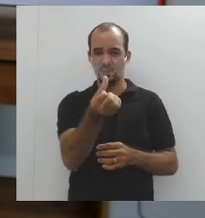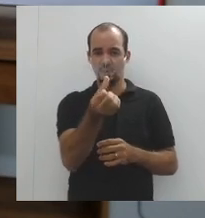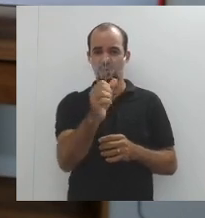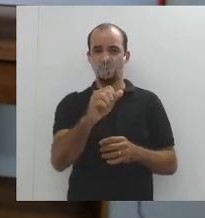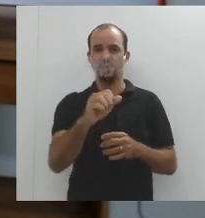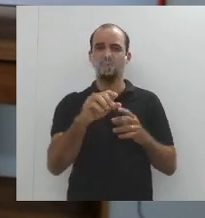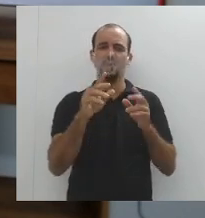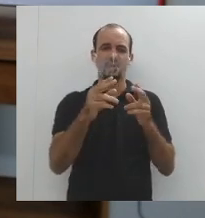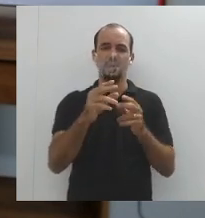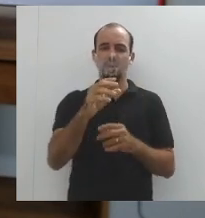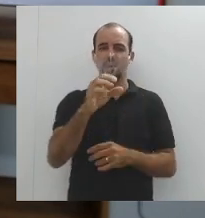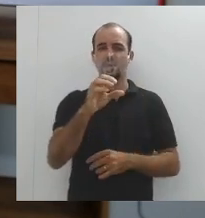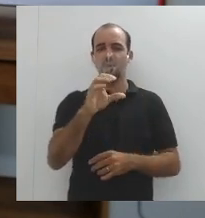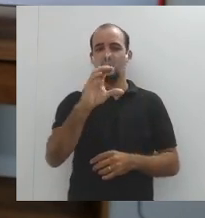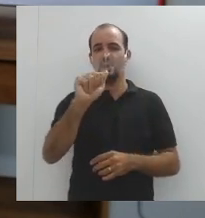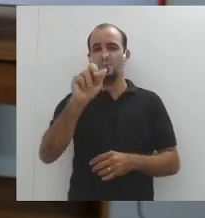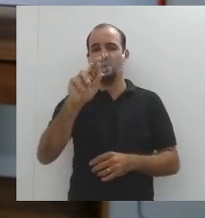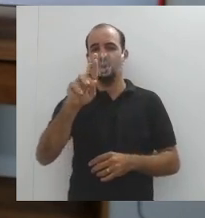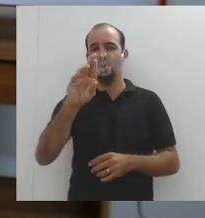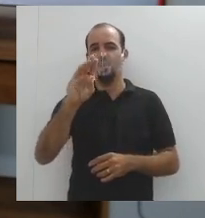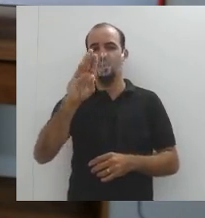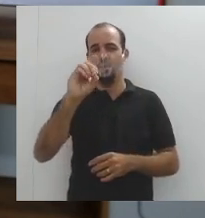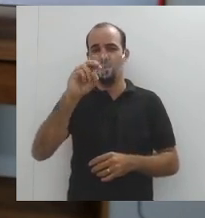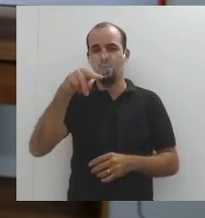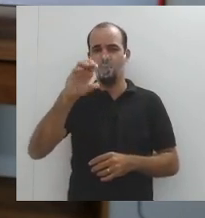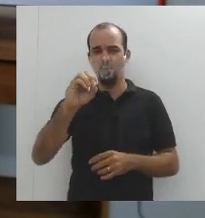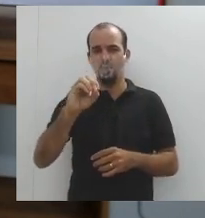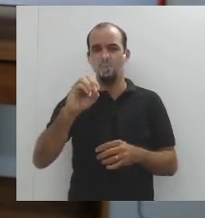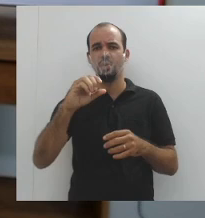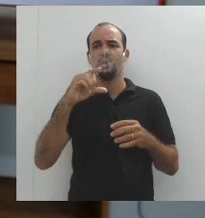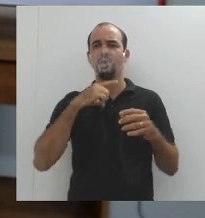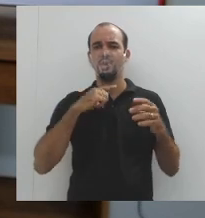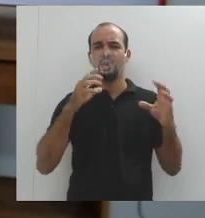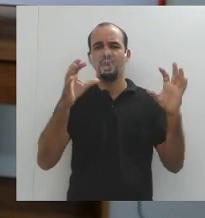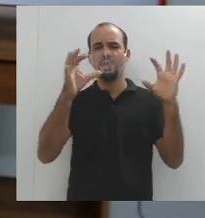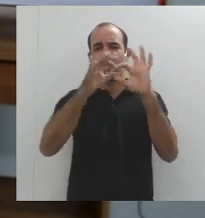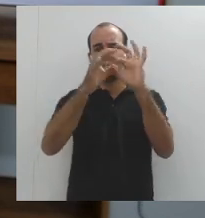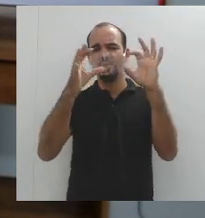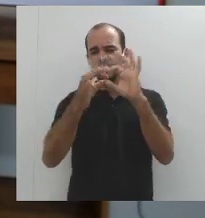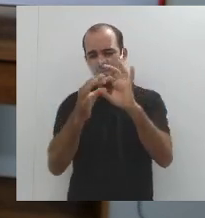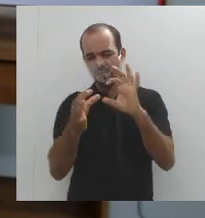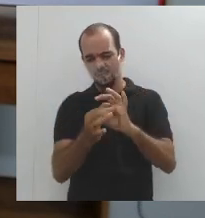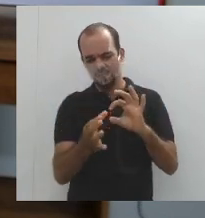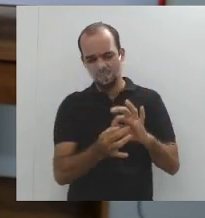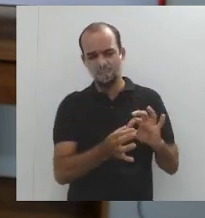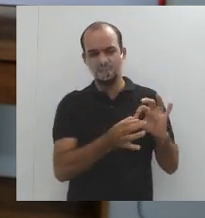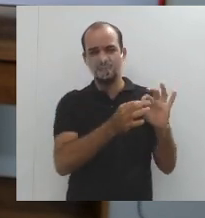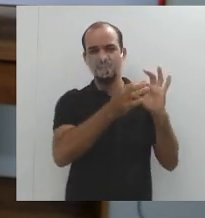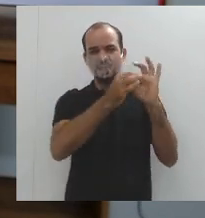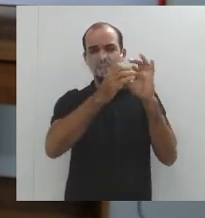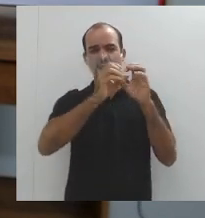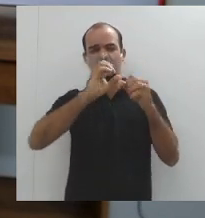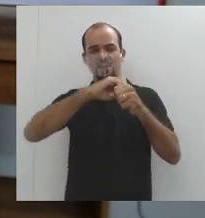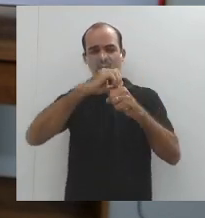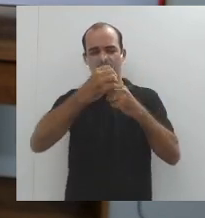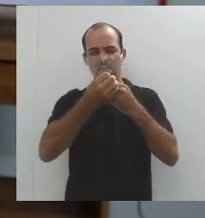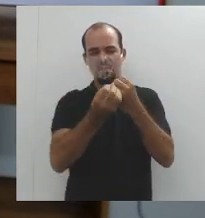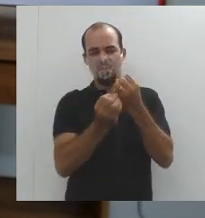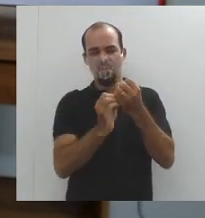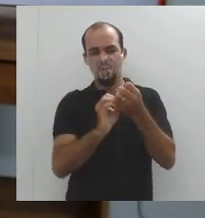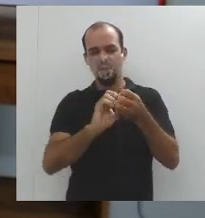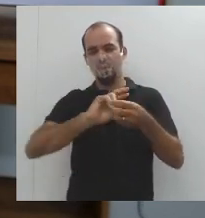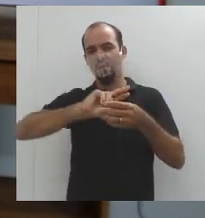diferentes ligações, tá? Com diferentes moléculas. E essas oses,